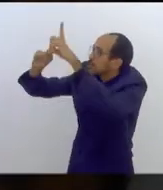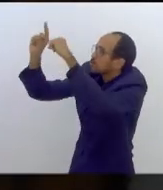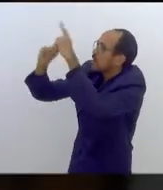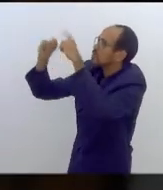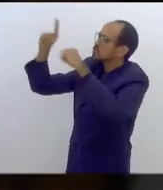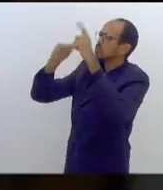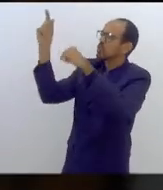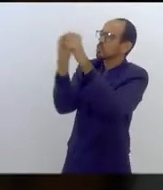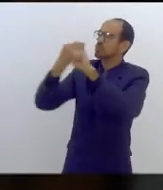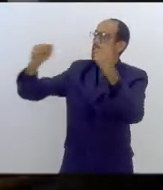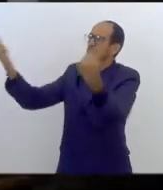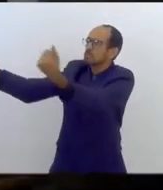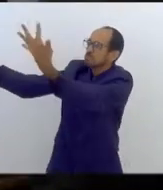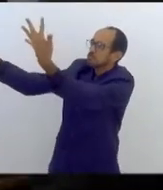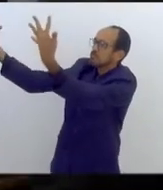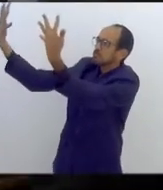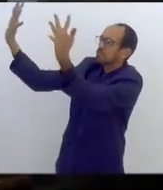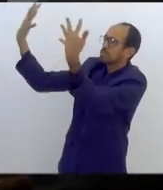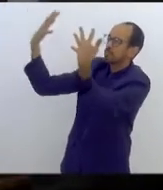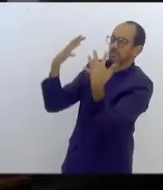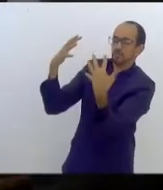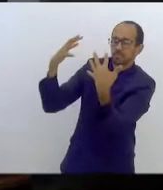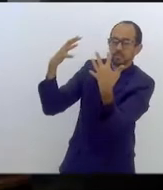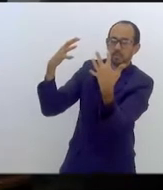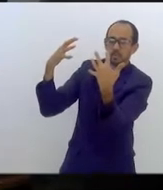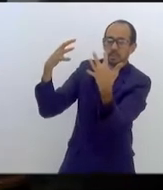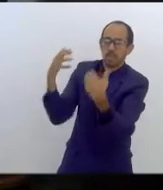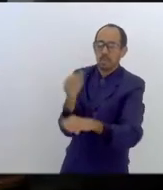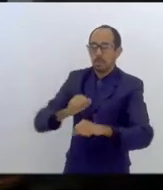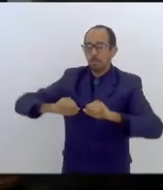a imagem do Cruzeiro resplandece